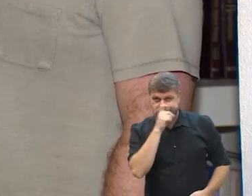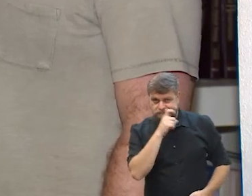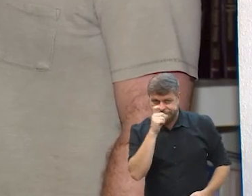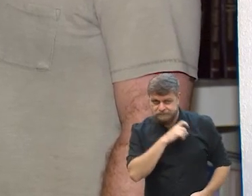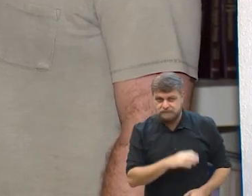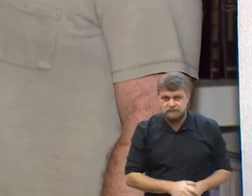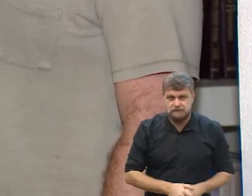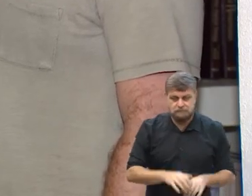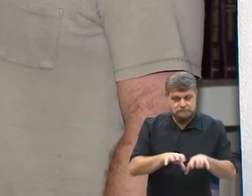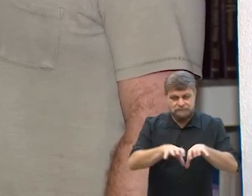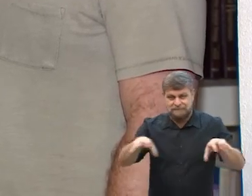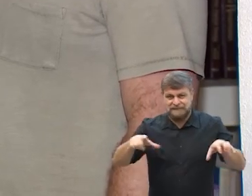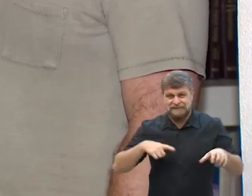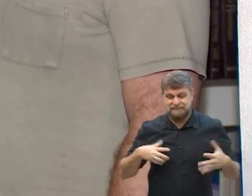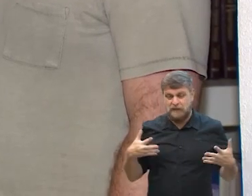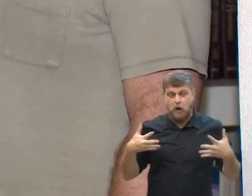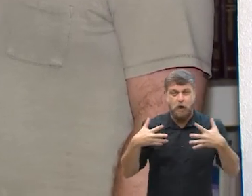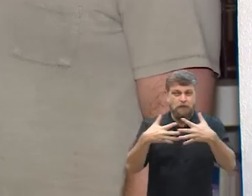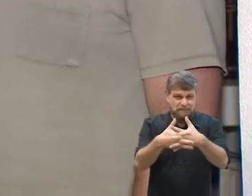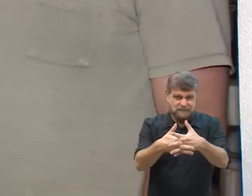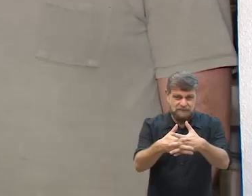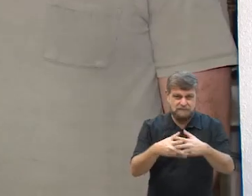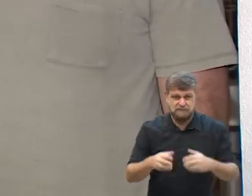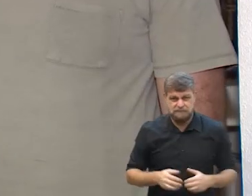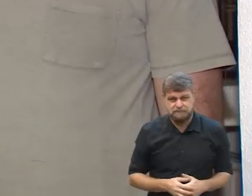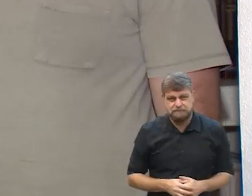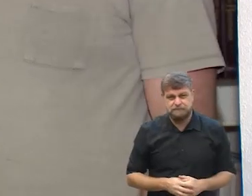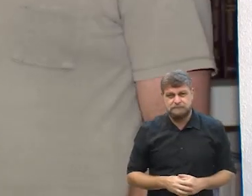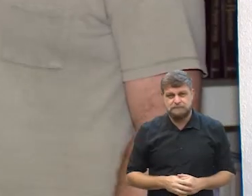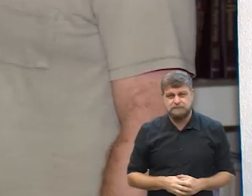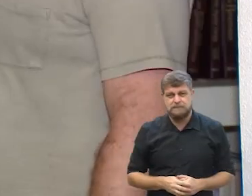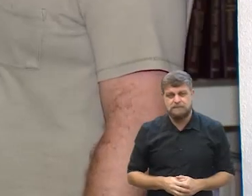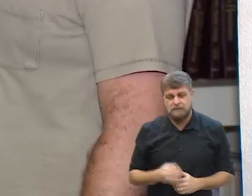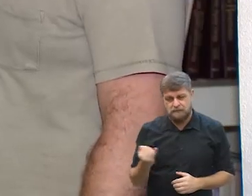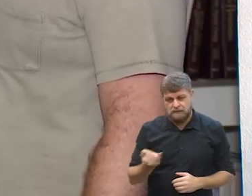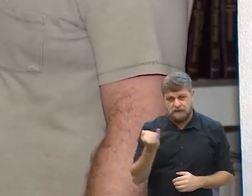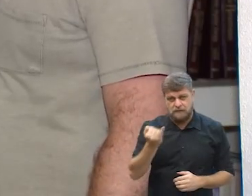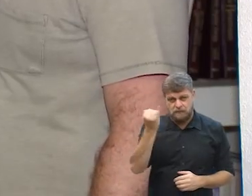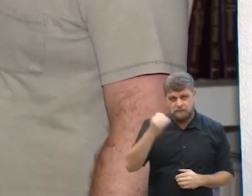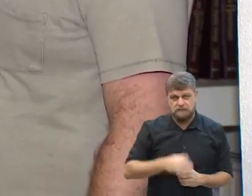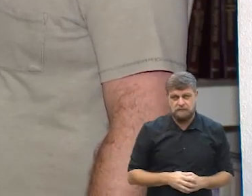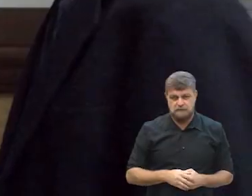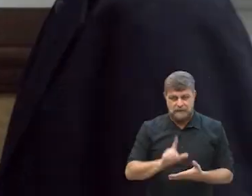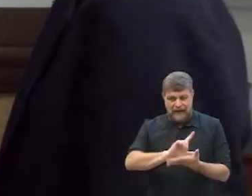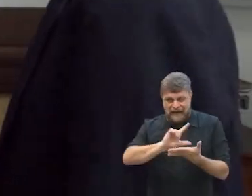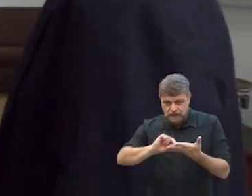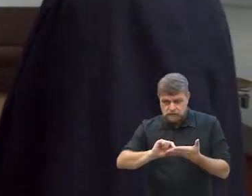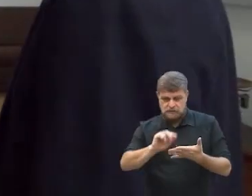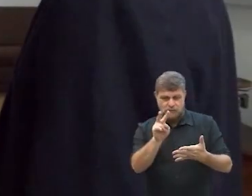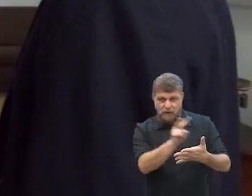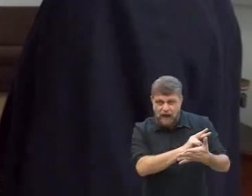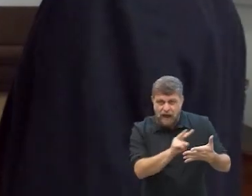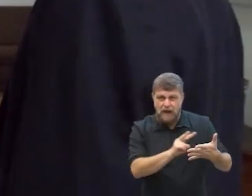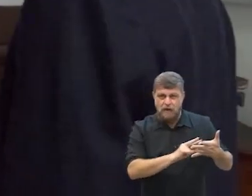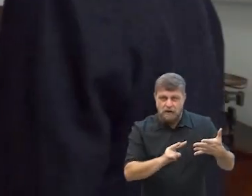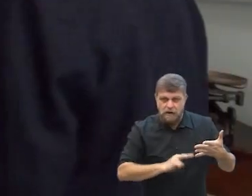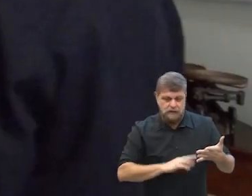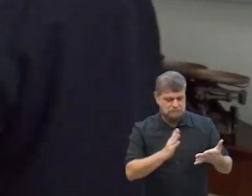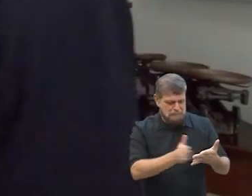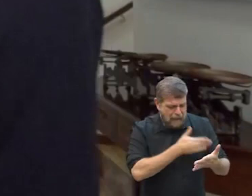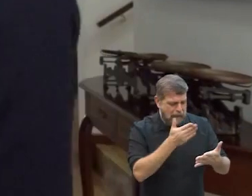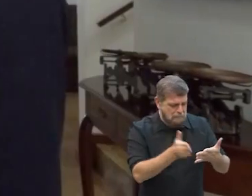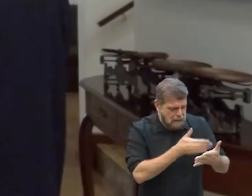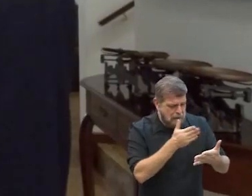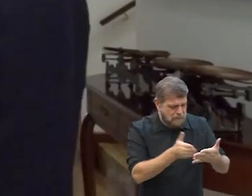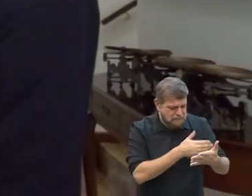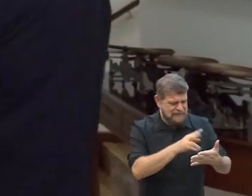verdade. E não ter conflito de interesses. Olha só. Importante. Eu leio muitos artigos, leio muitos livros.